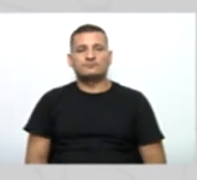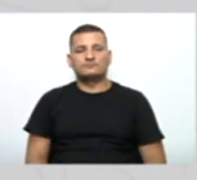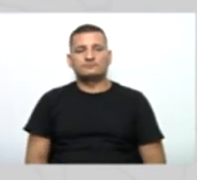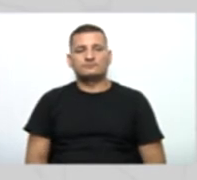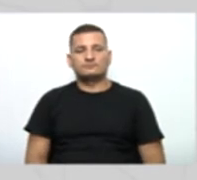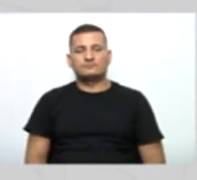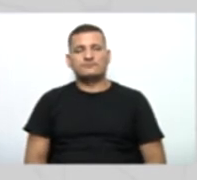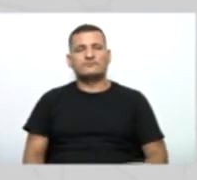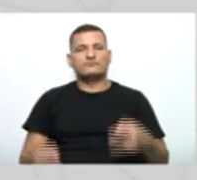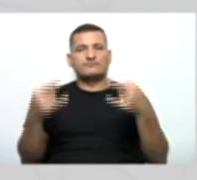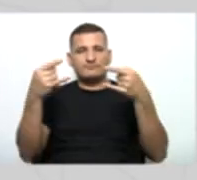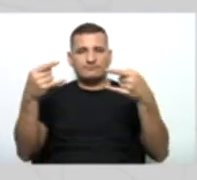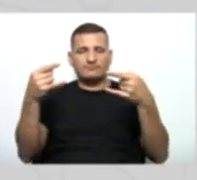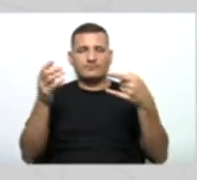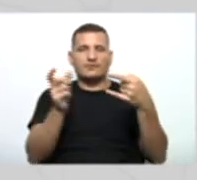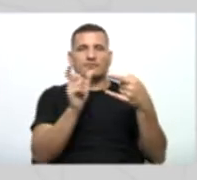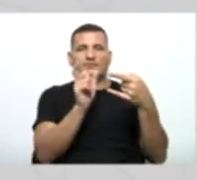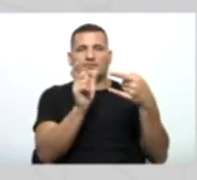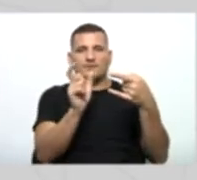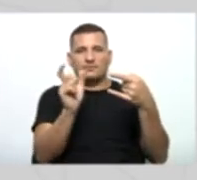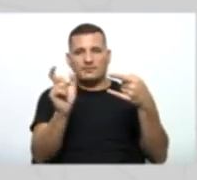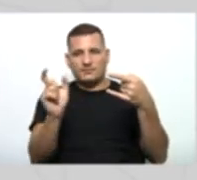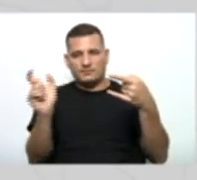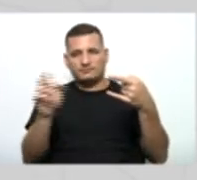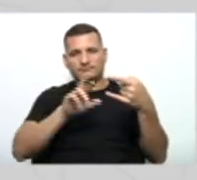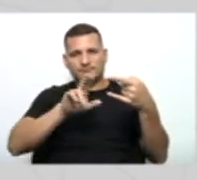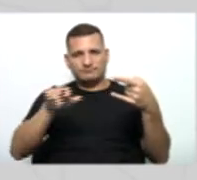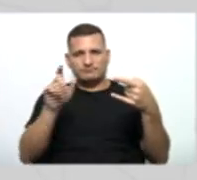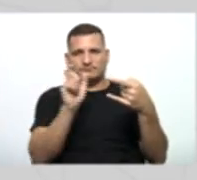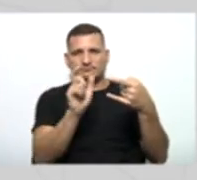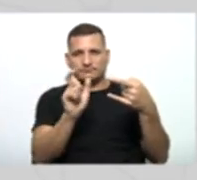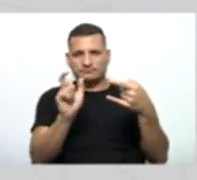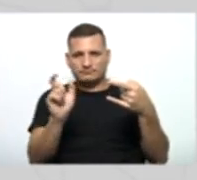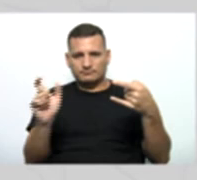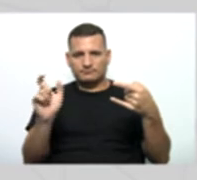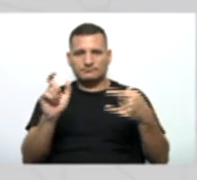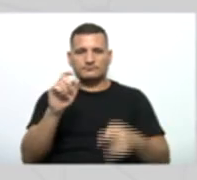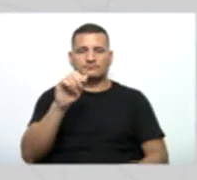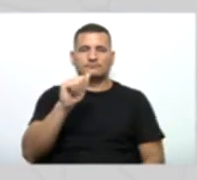Nessa lista, nós teríamos lá vários nomes. Alan,